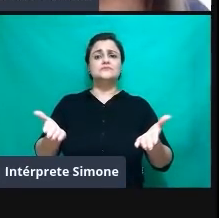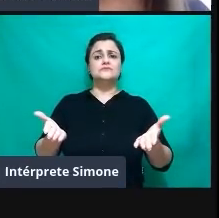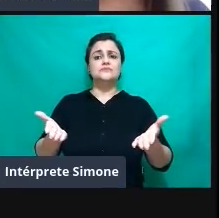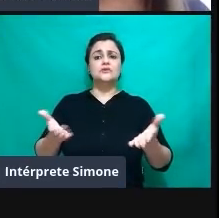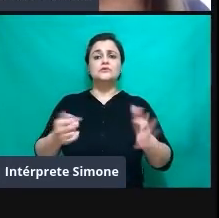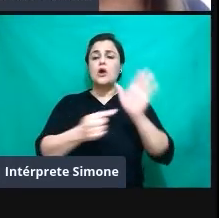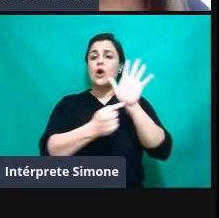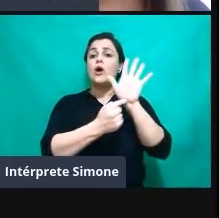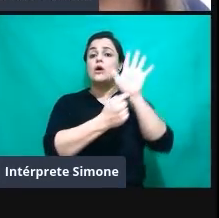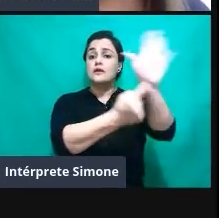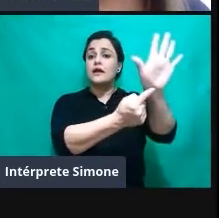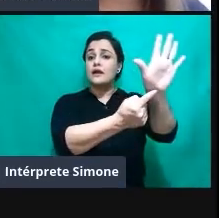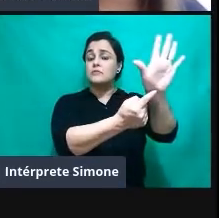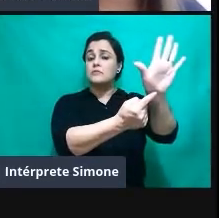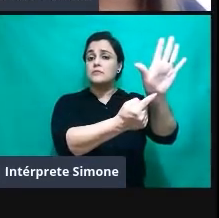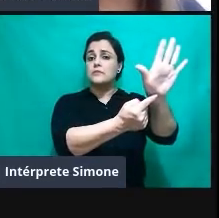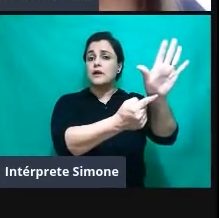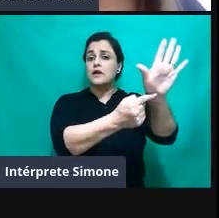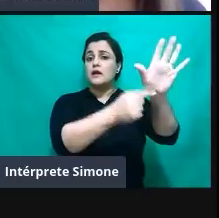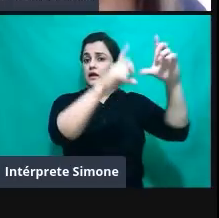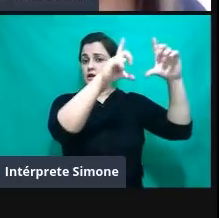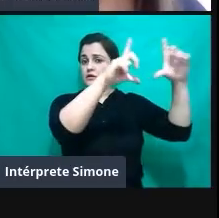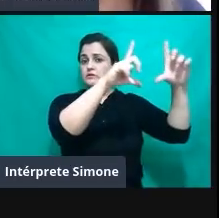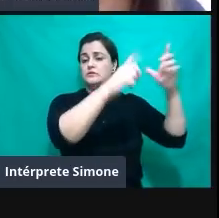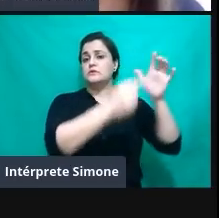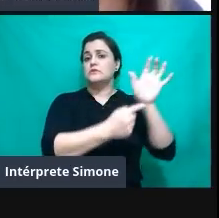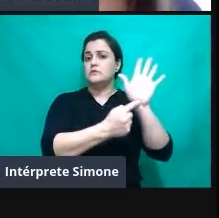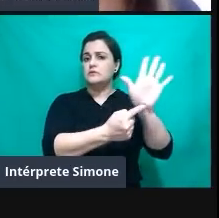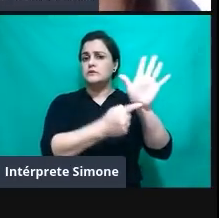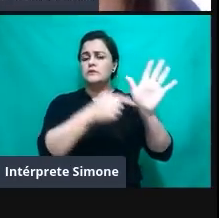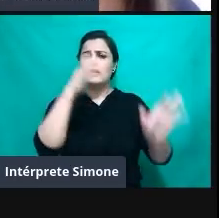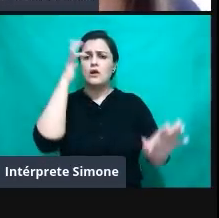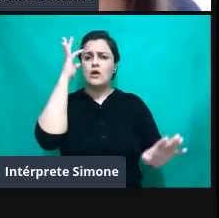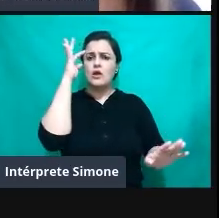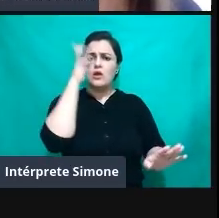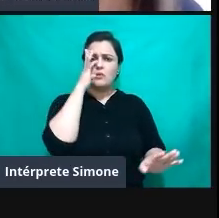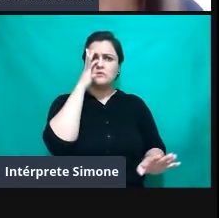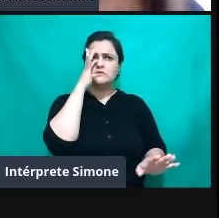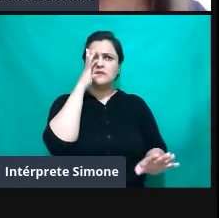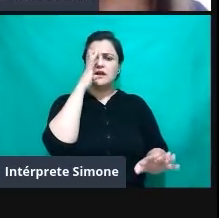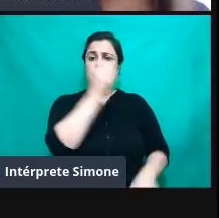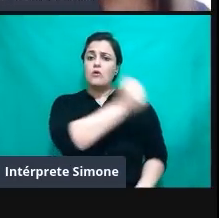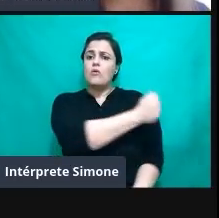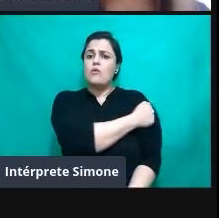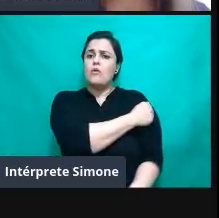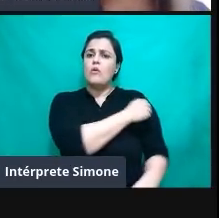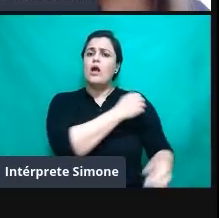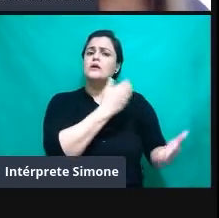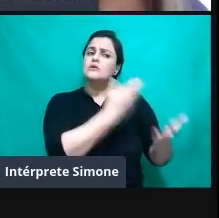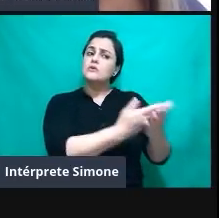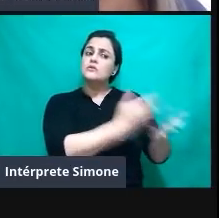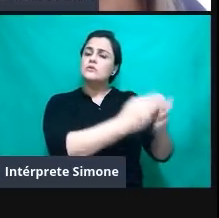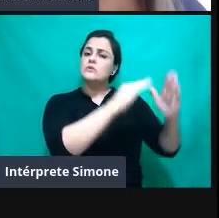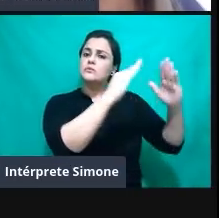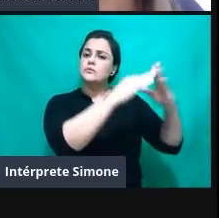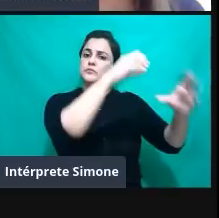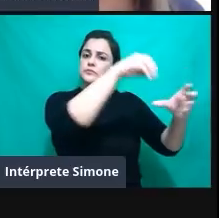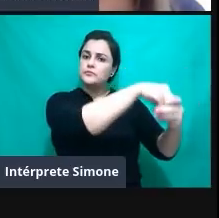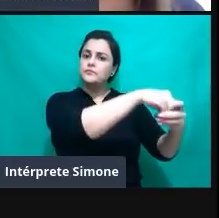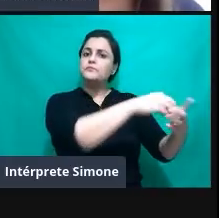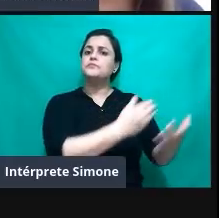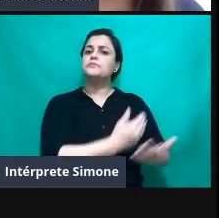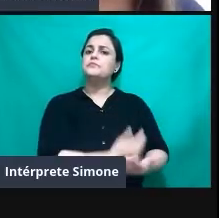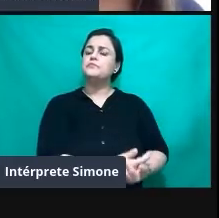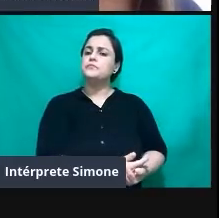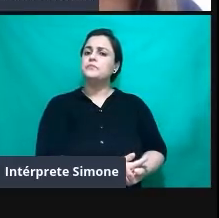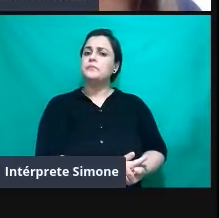de um aluno aqui da nossa rede estudando em casa. E em contraponto, nós temos essa outra imagem que também é de uma